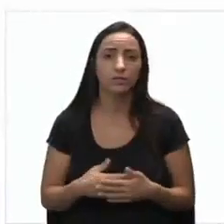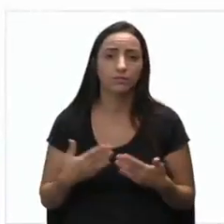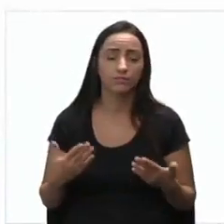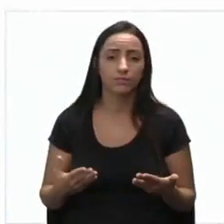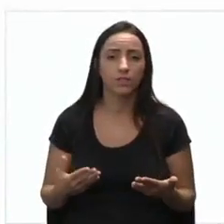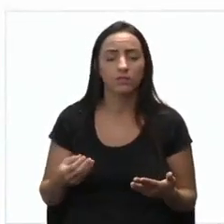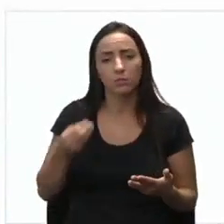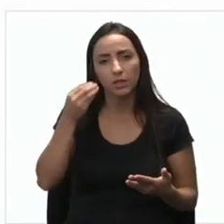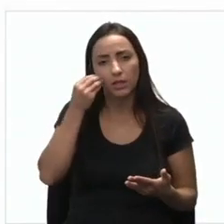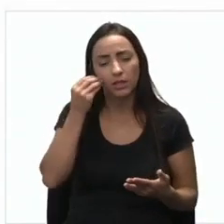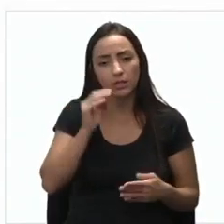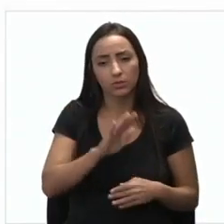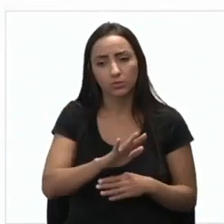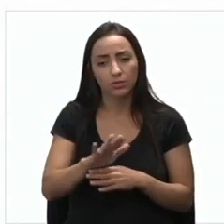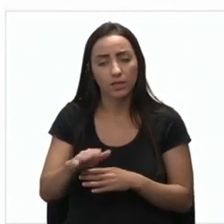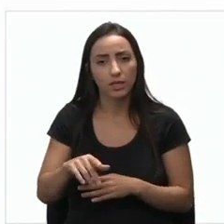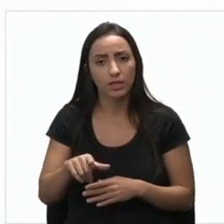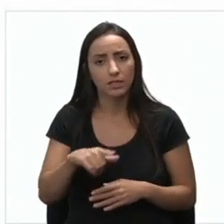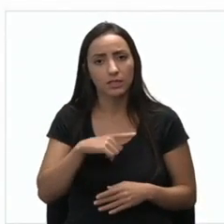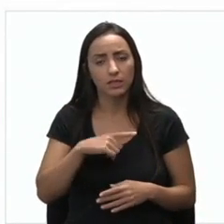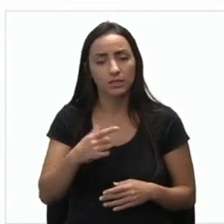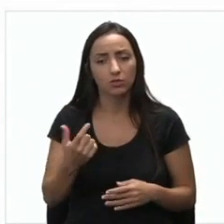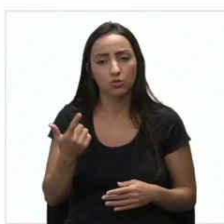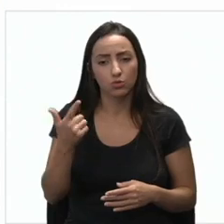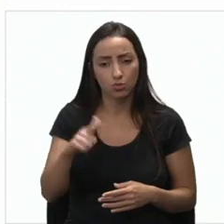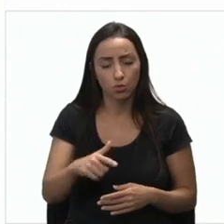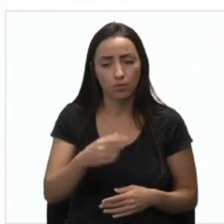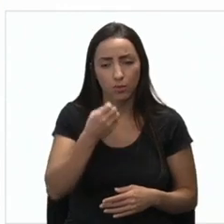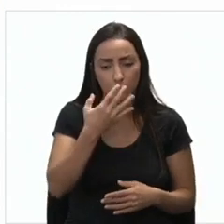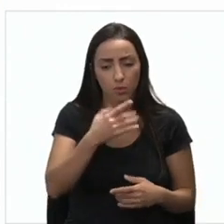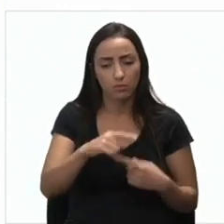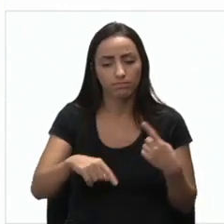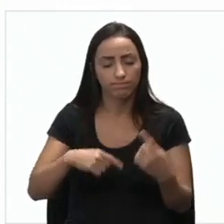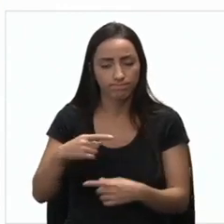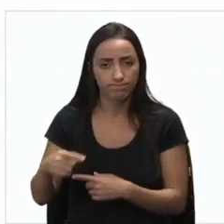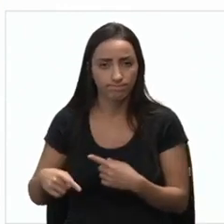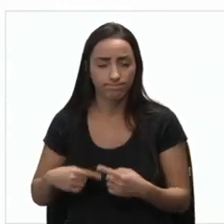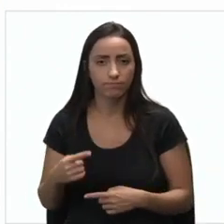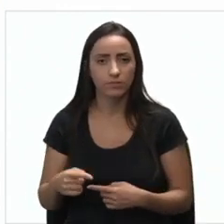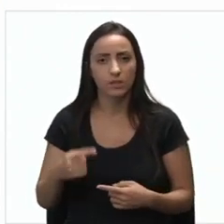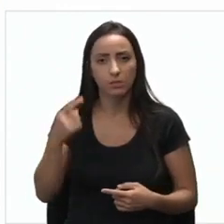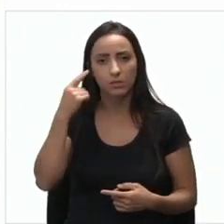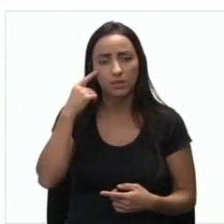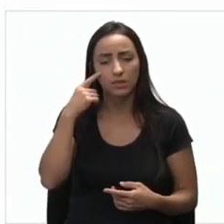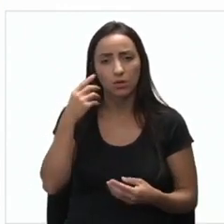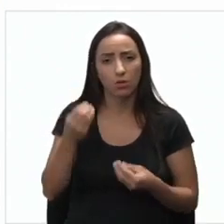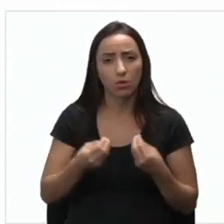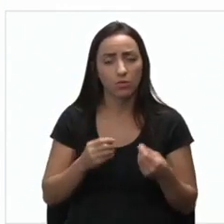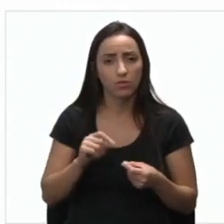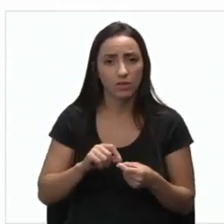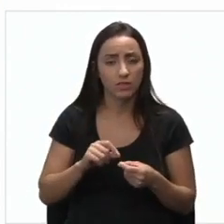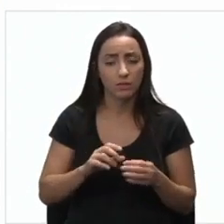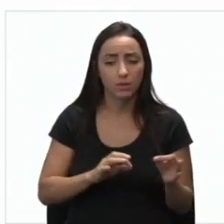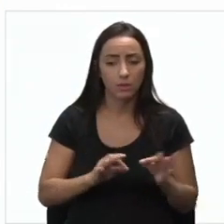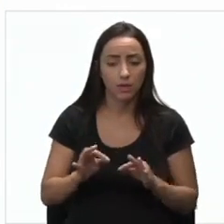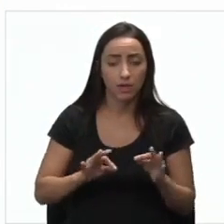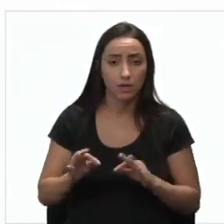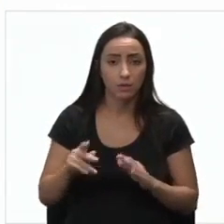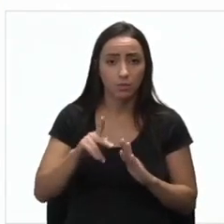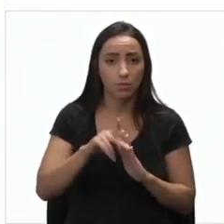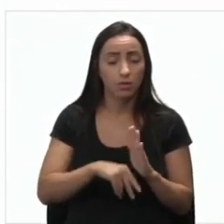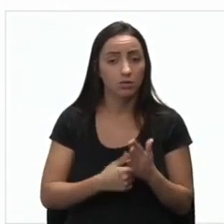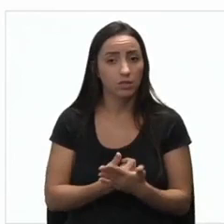relações interpessoais, pensando aí como que nós faríamos e elaborando um plano de ação para